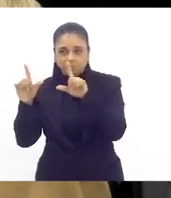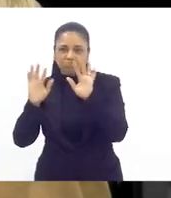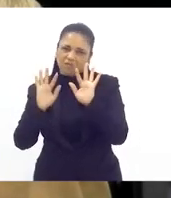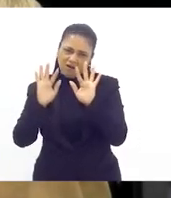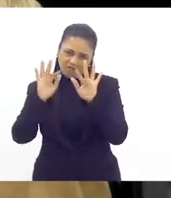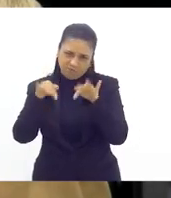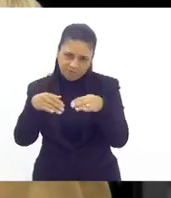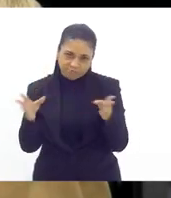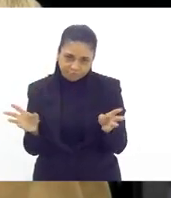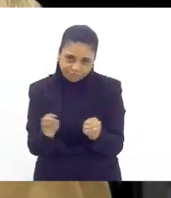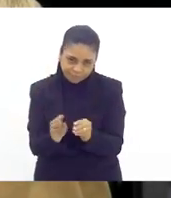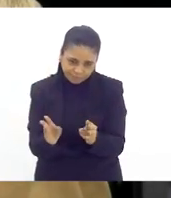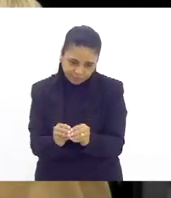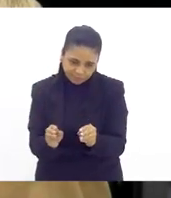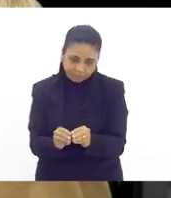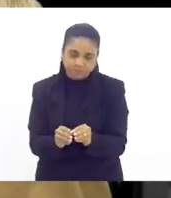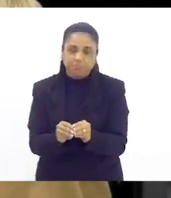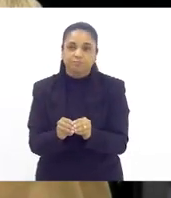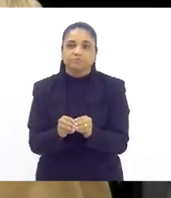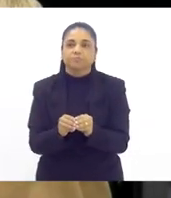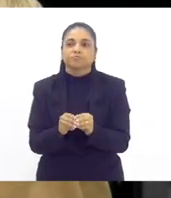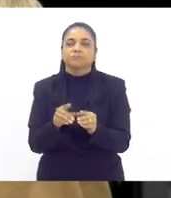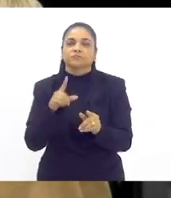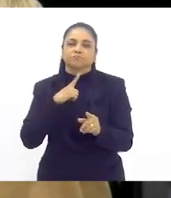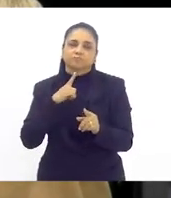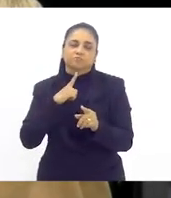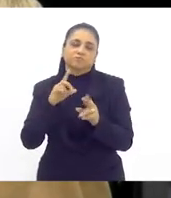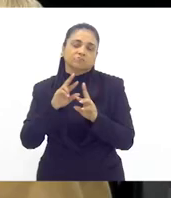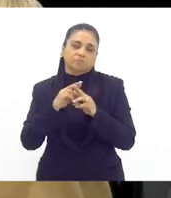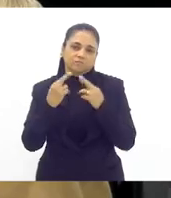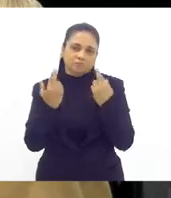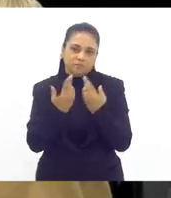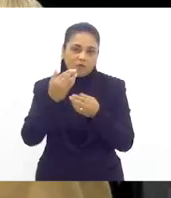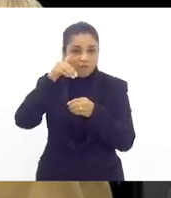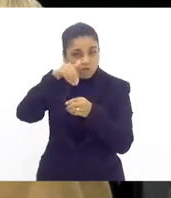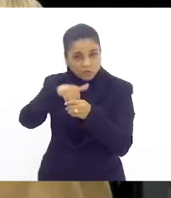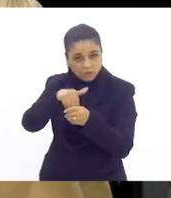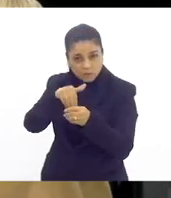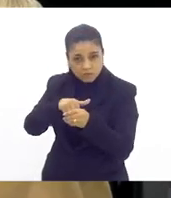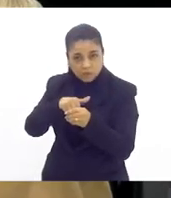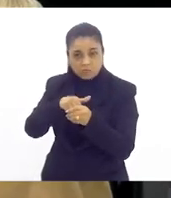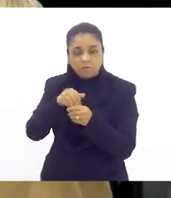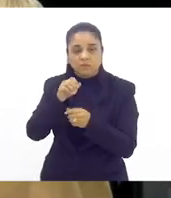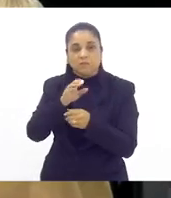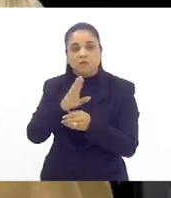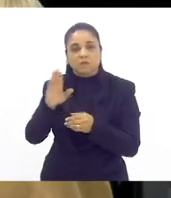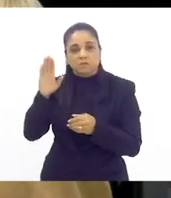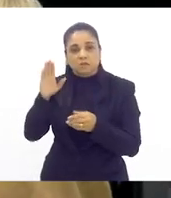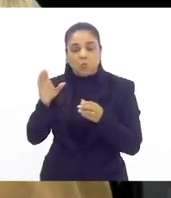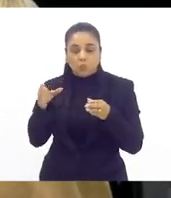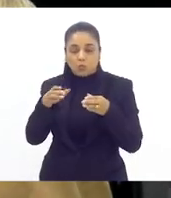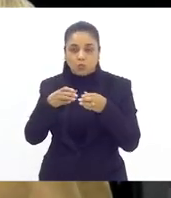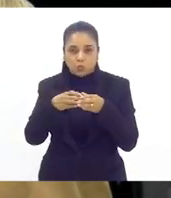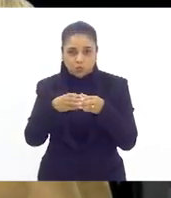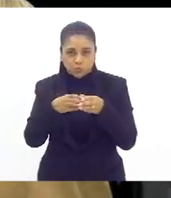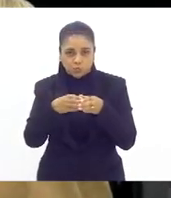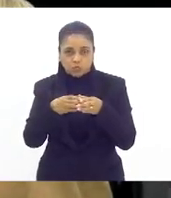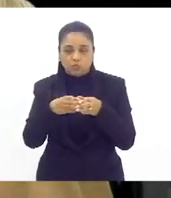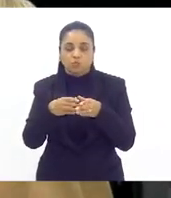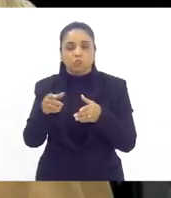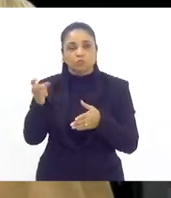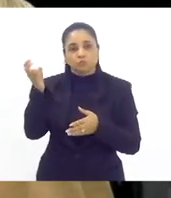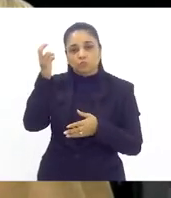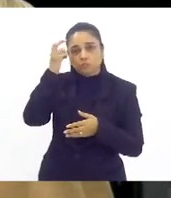acho que é o finalzinho mesmo né tivemos hoje também a votação da eleição do nosso conselho de cultura e já